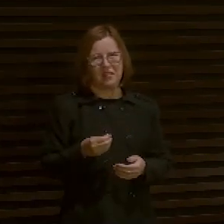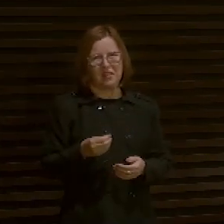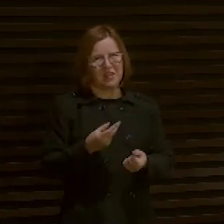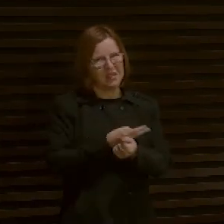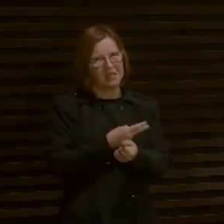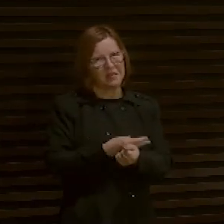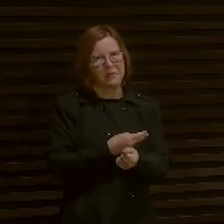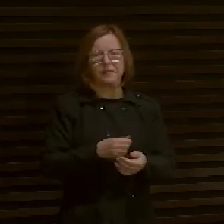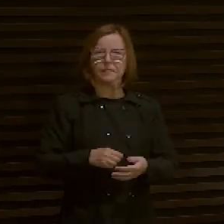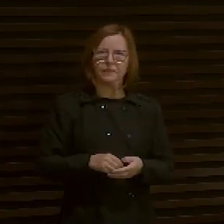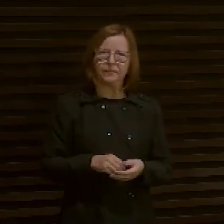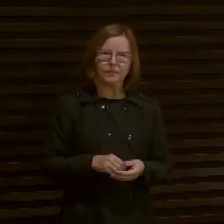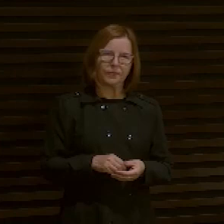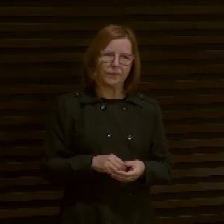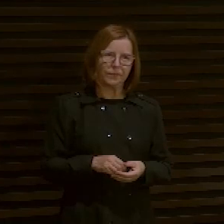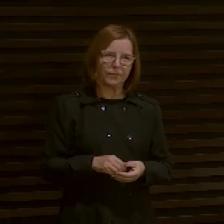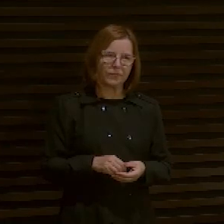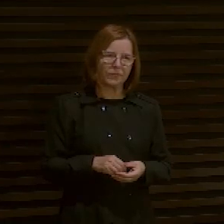Deus santo.